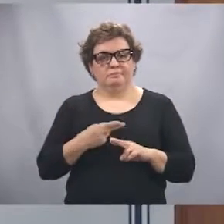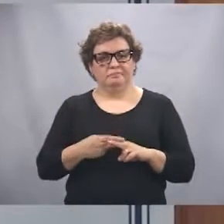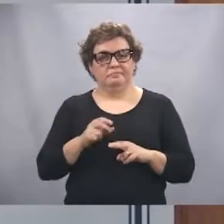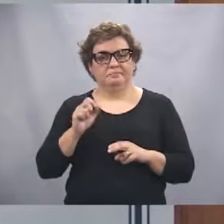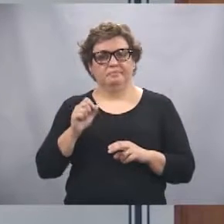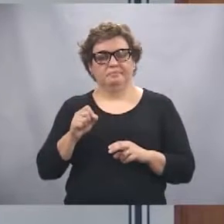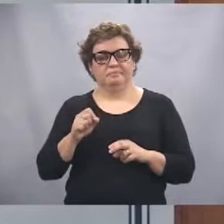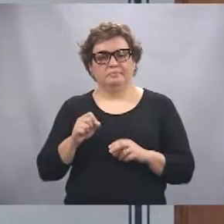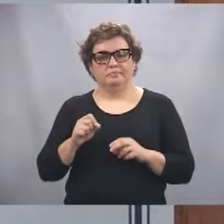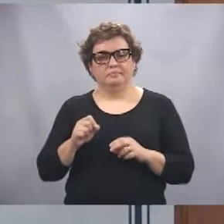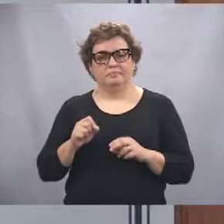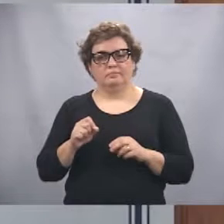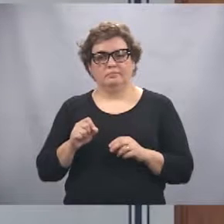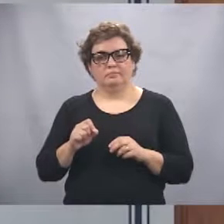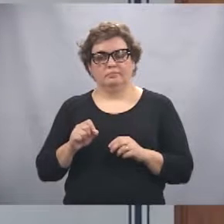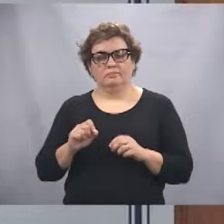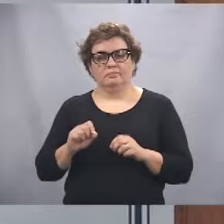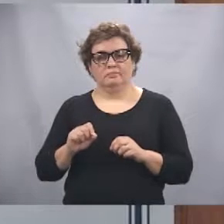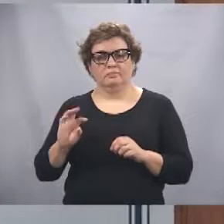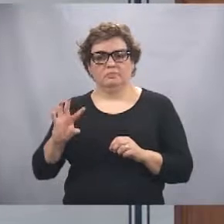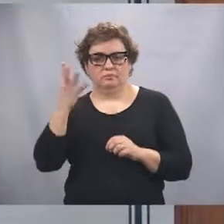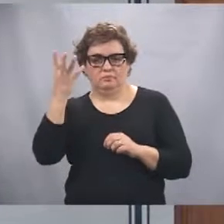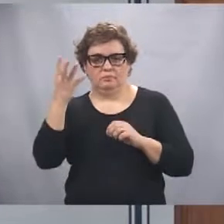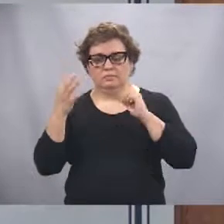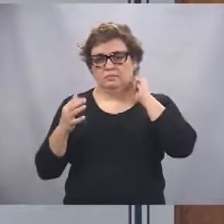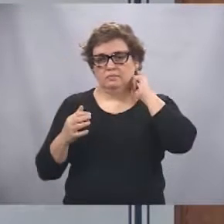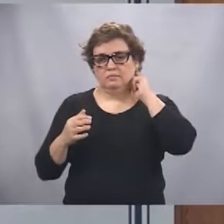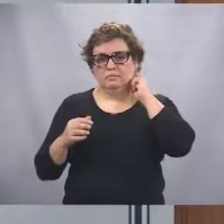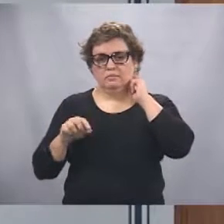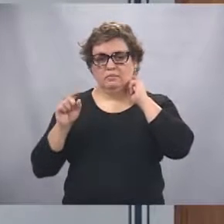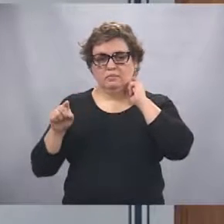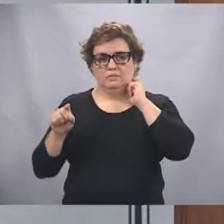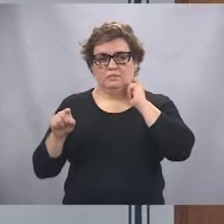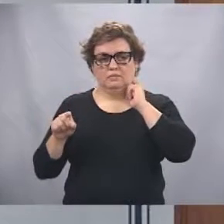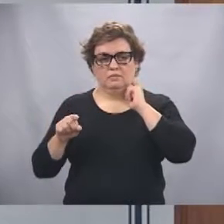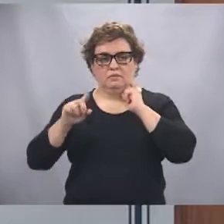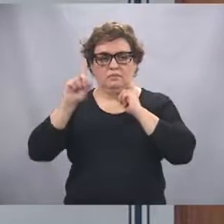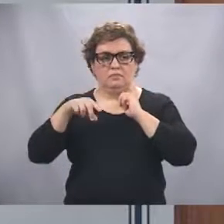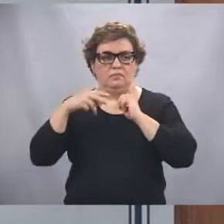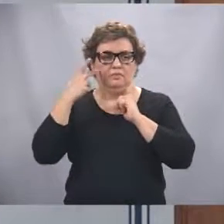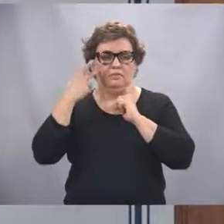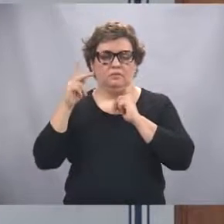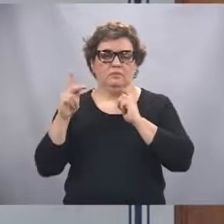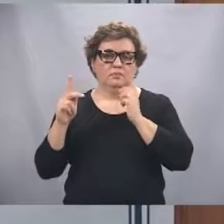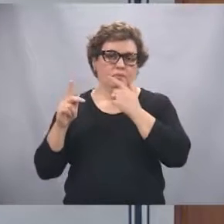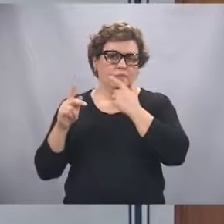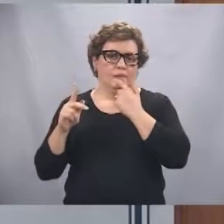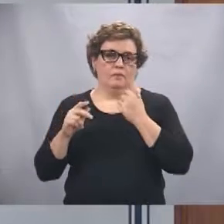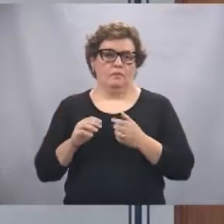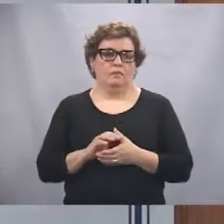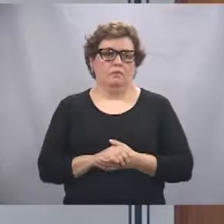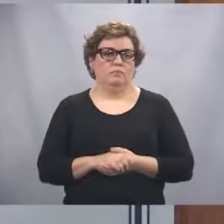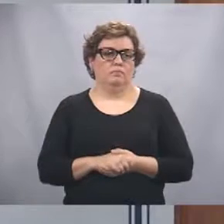causam estando largados como de fato estão? Isso nada mais serve a não ser a